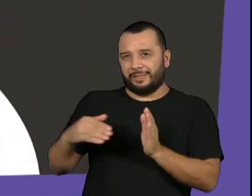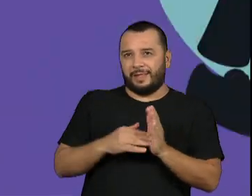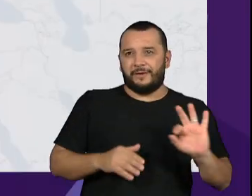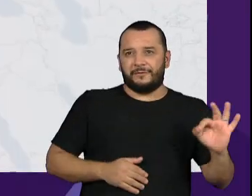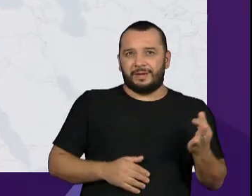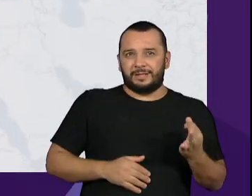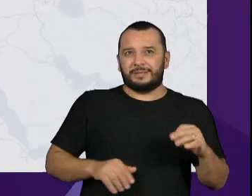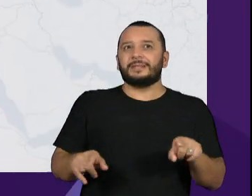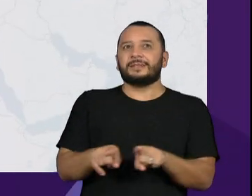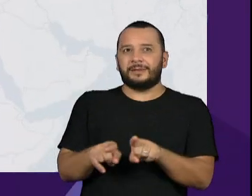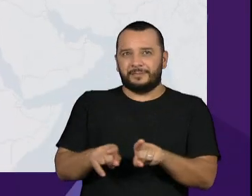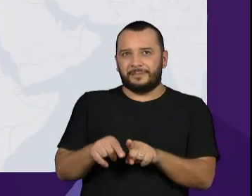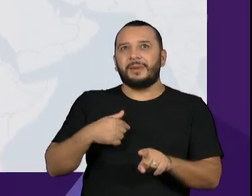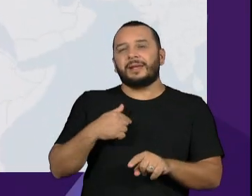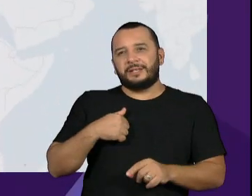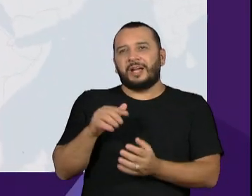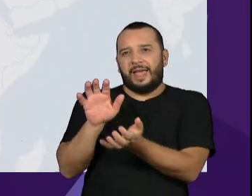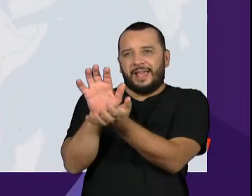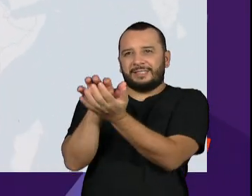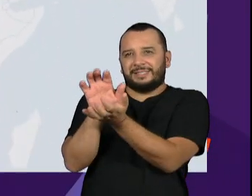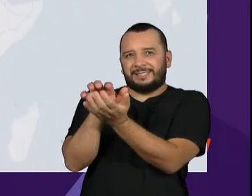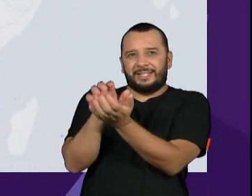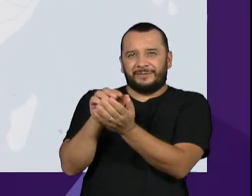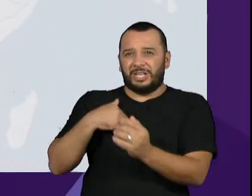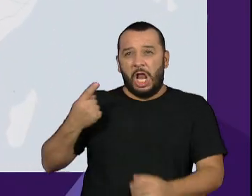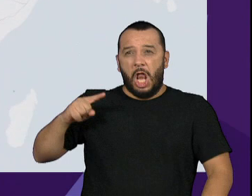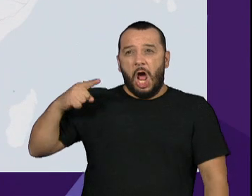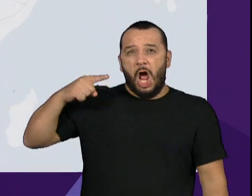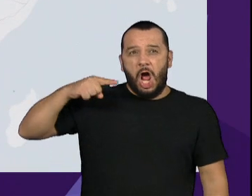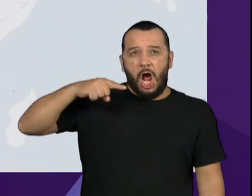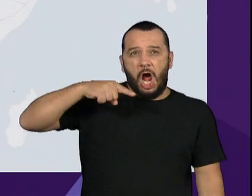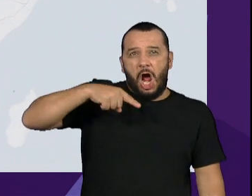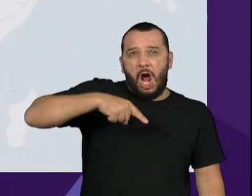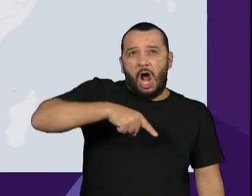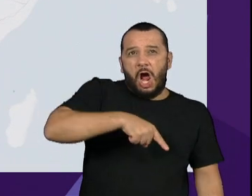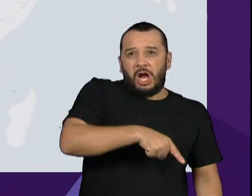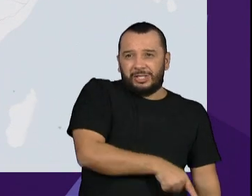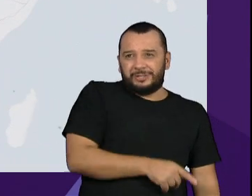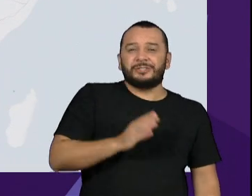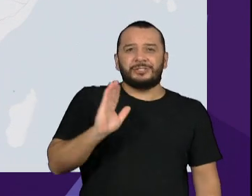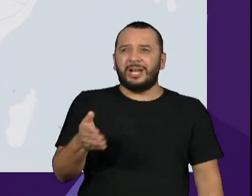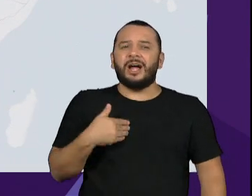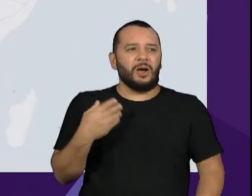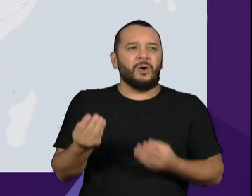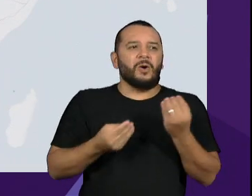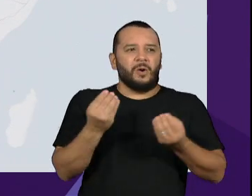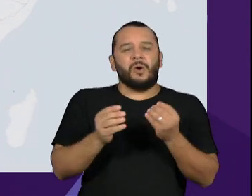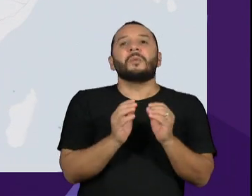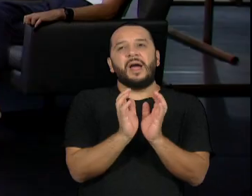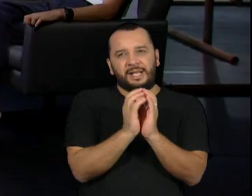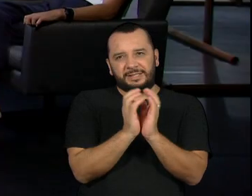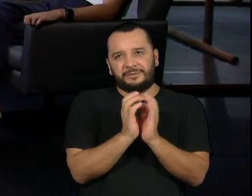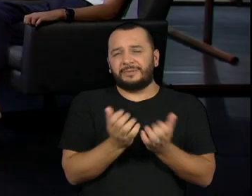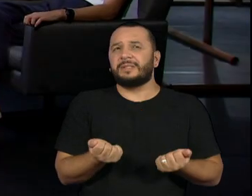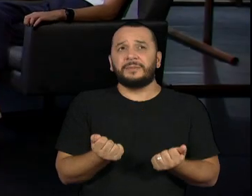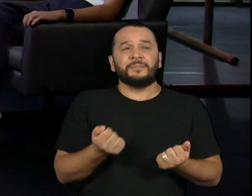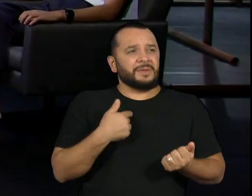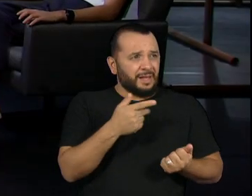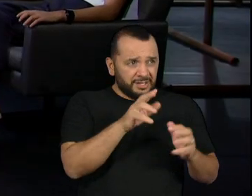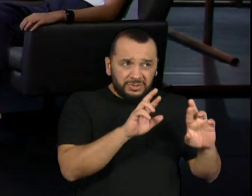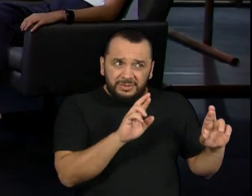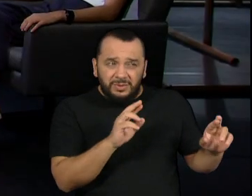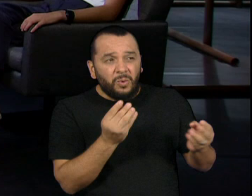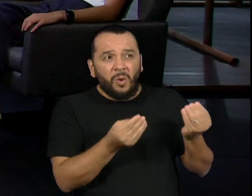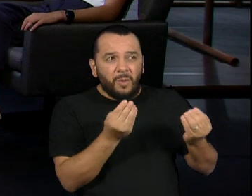até Recife, atravessando o oceano, né? Dá para comparar as dificuldades e a vibe dessas duas experiências? Cada trecho